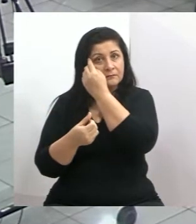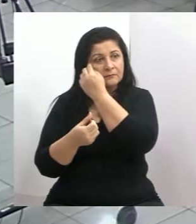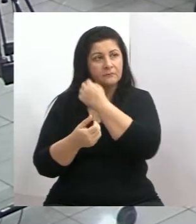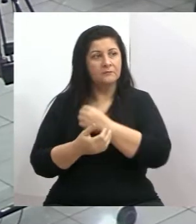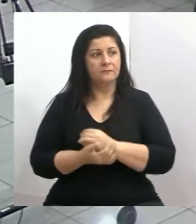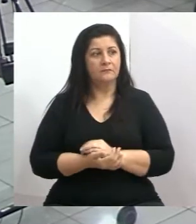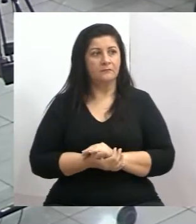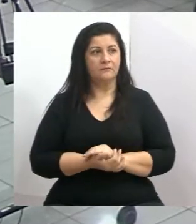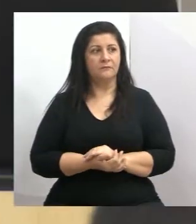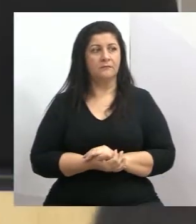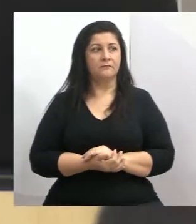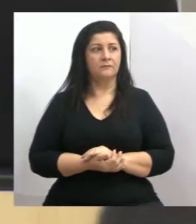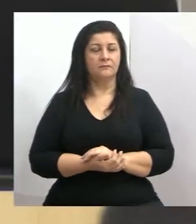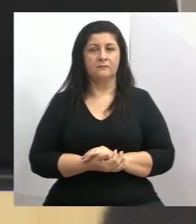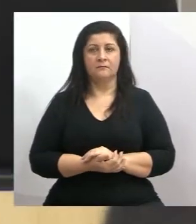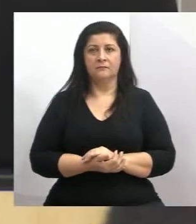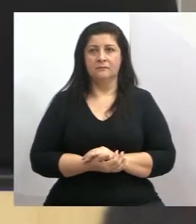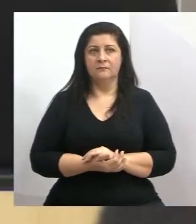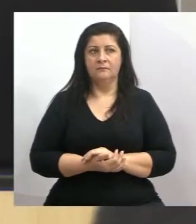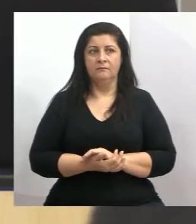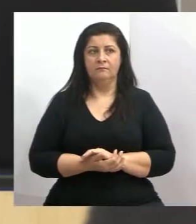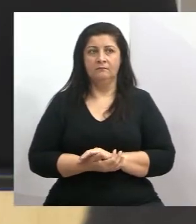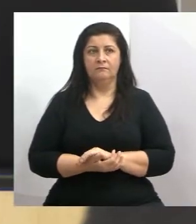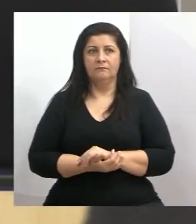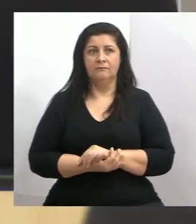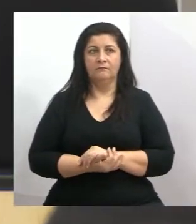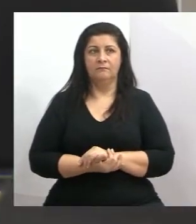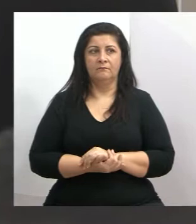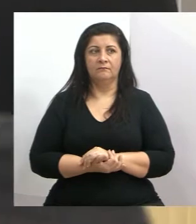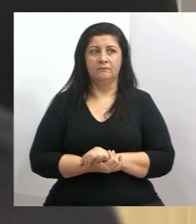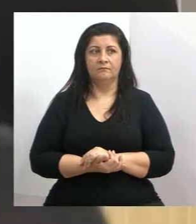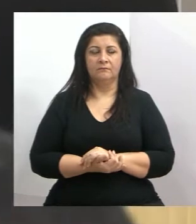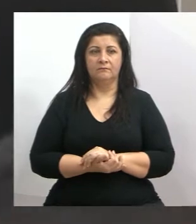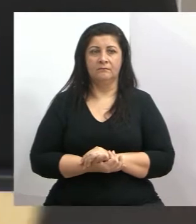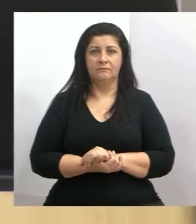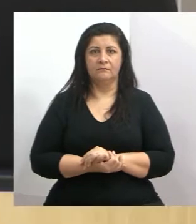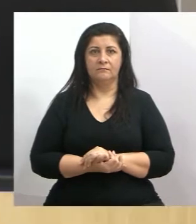116i E aí